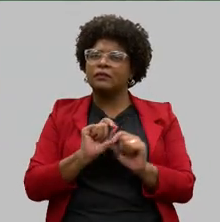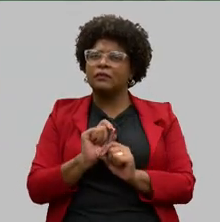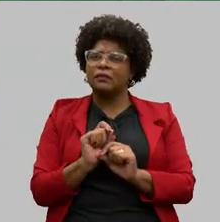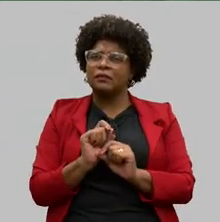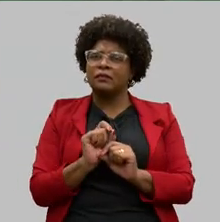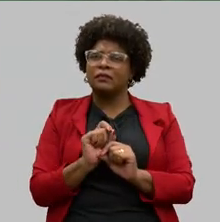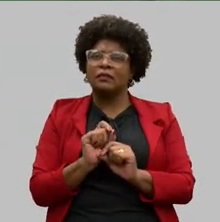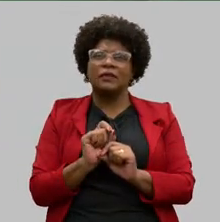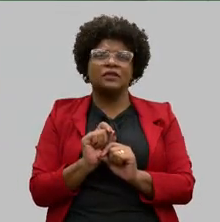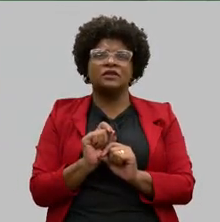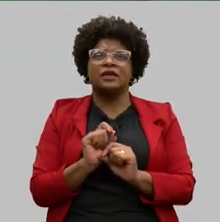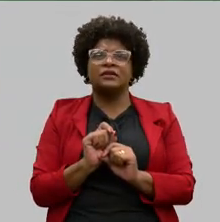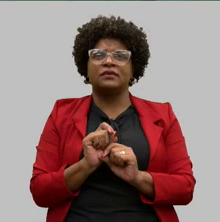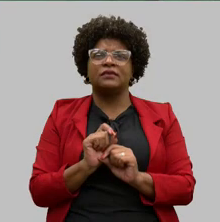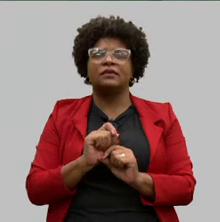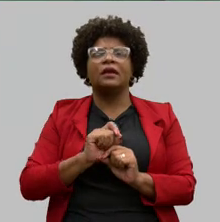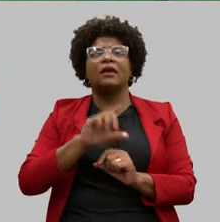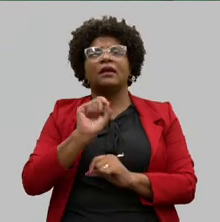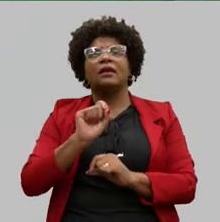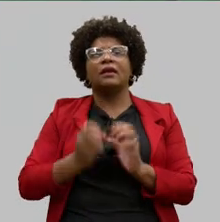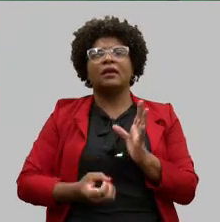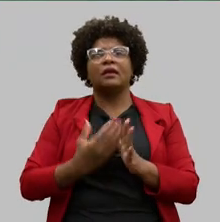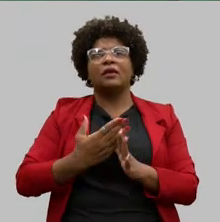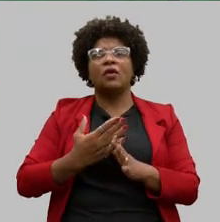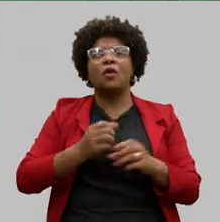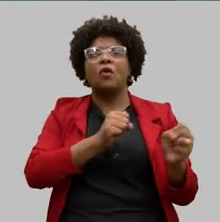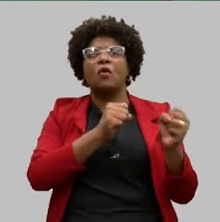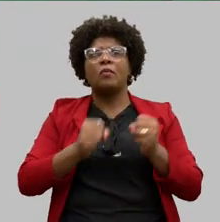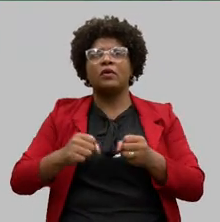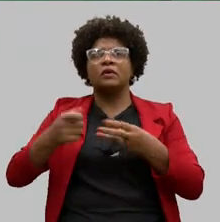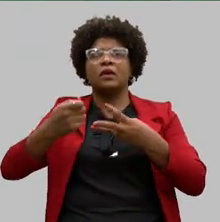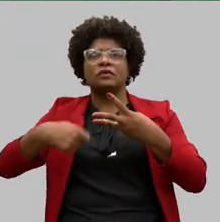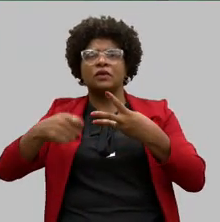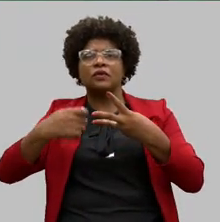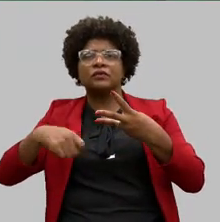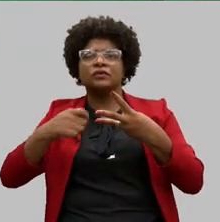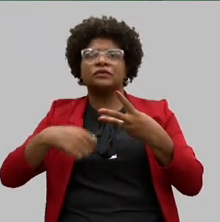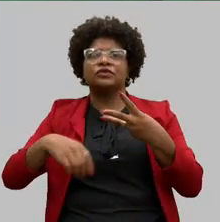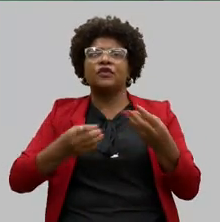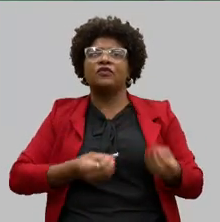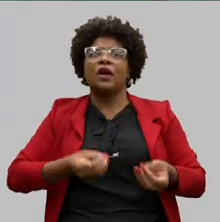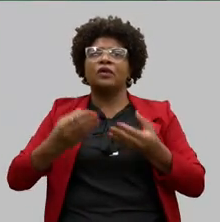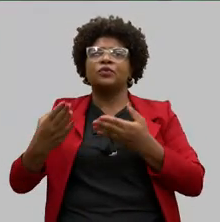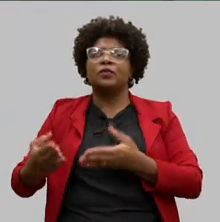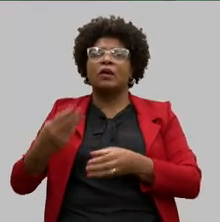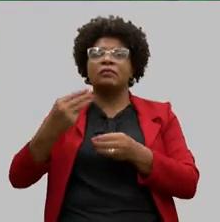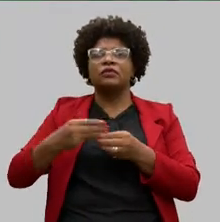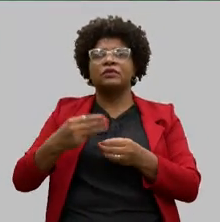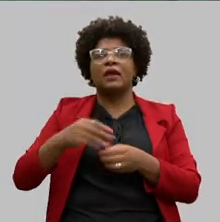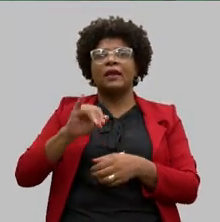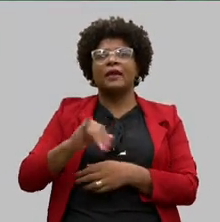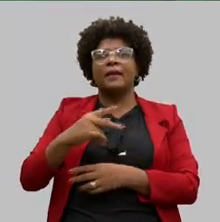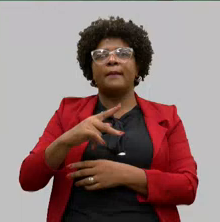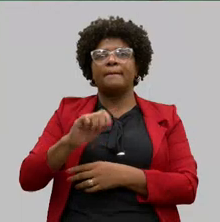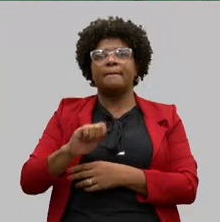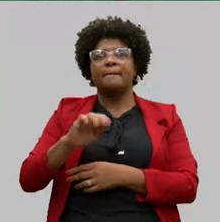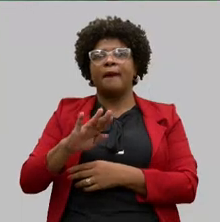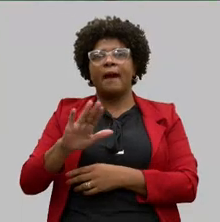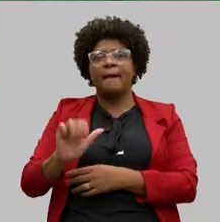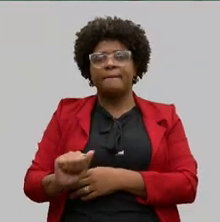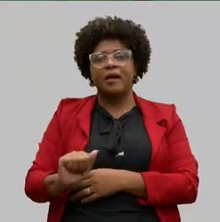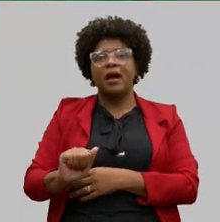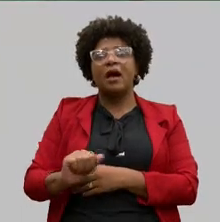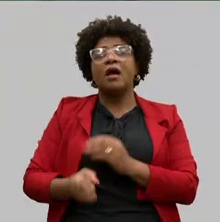especifica e autoriza o poder executivo a doar a área correspondente ao município de paba de autoria Deputado Rafael Martins